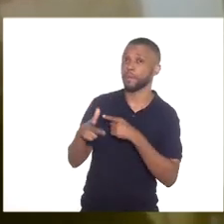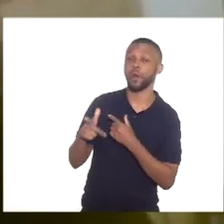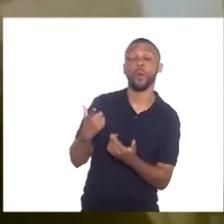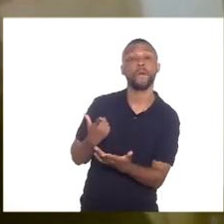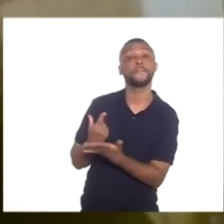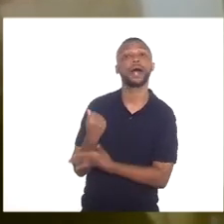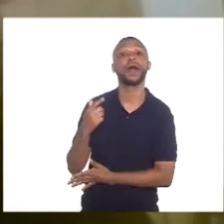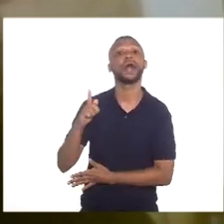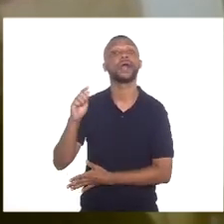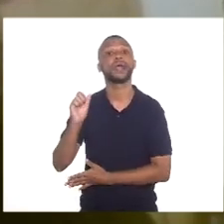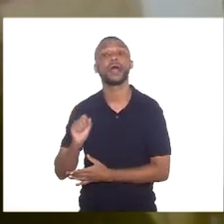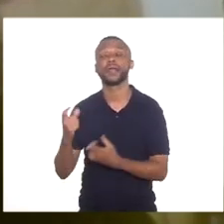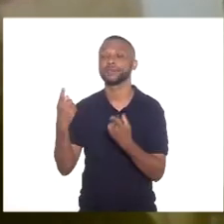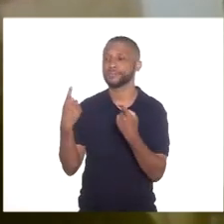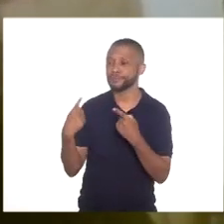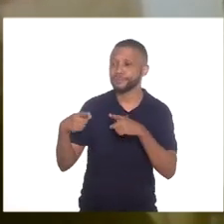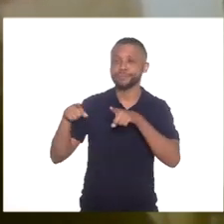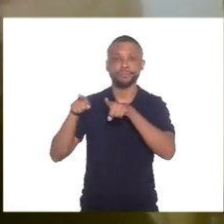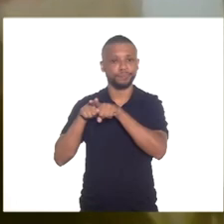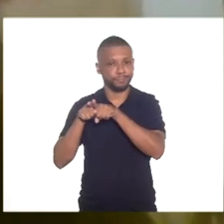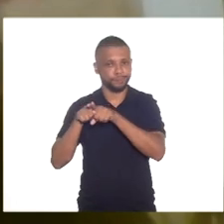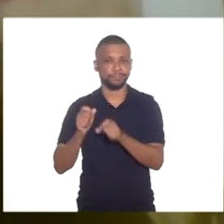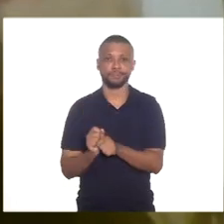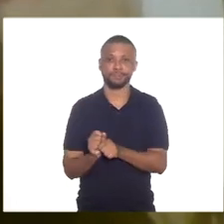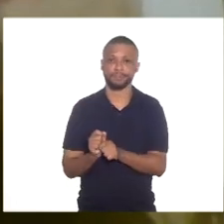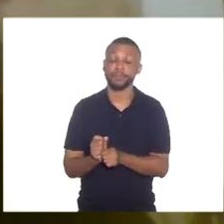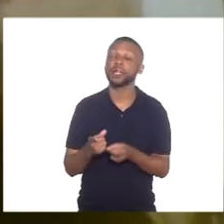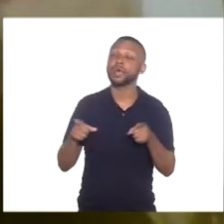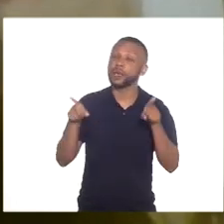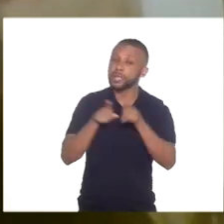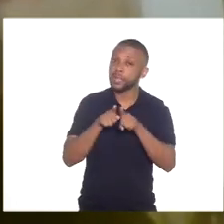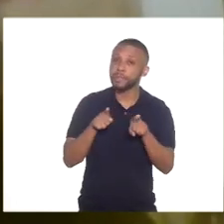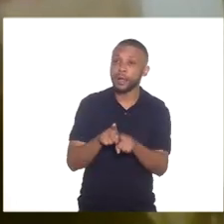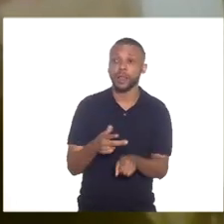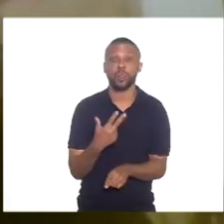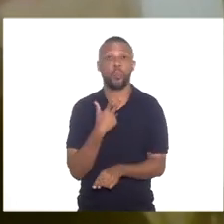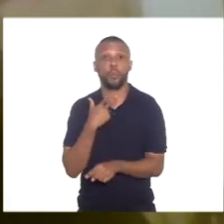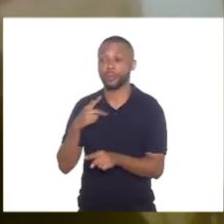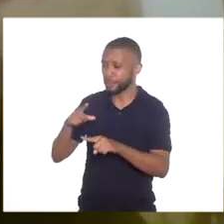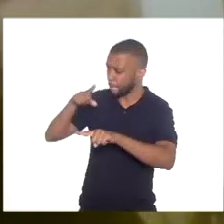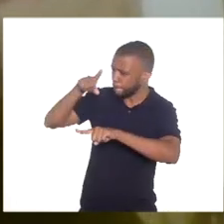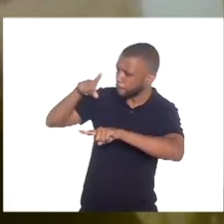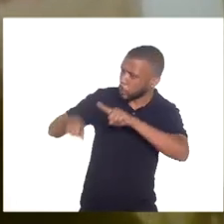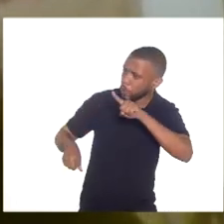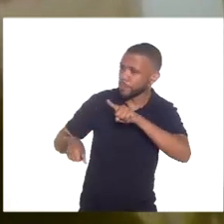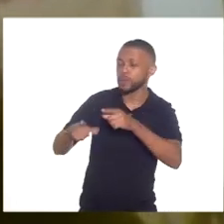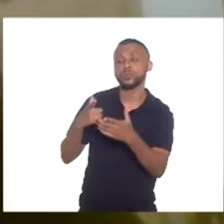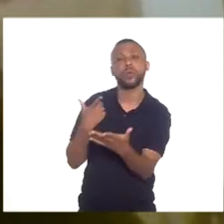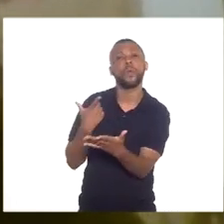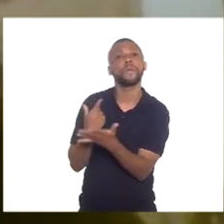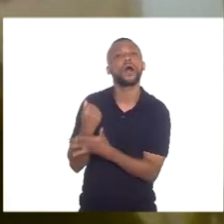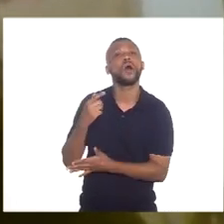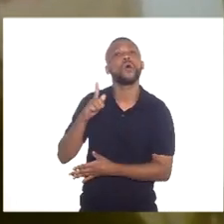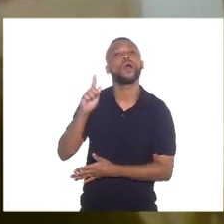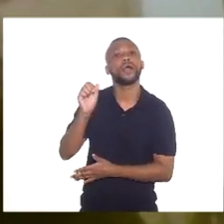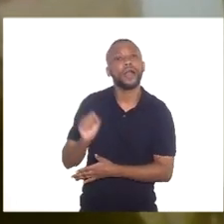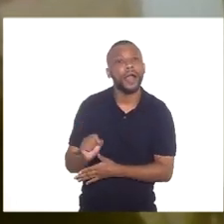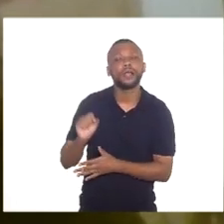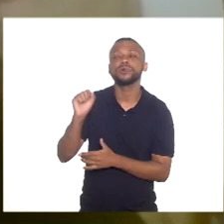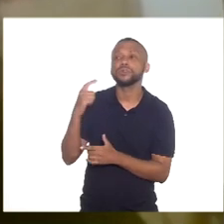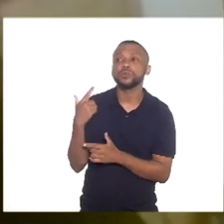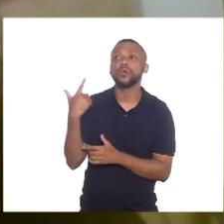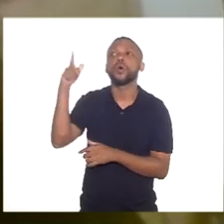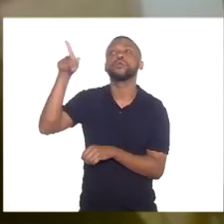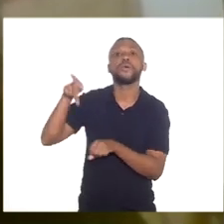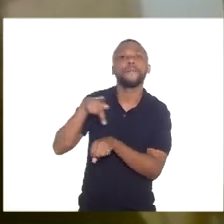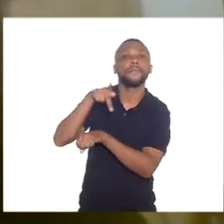seus parceiros e também está impedida de comprar o gás importado por outros agentes que